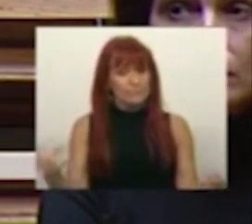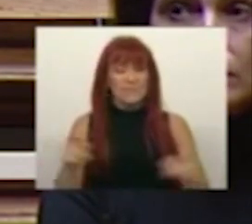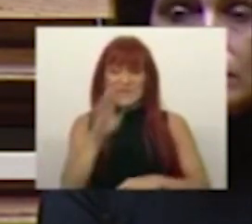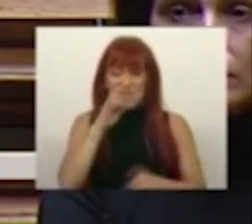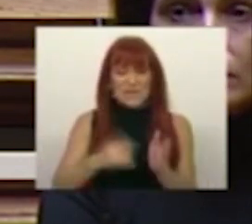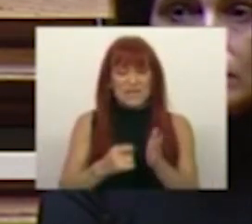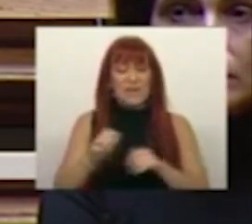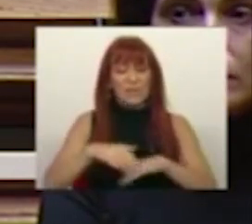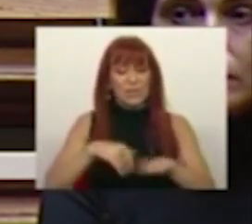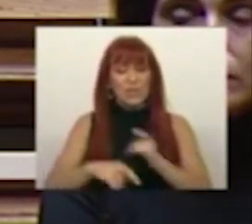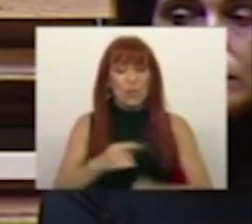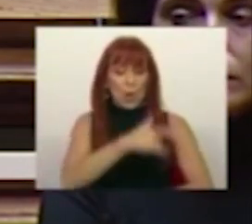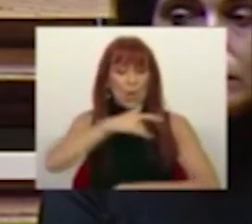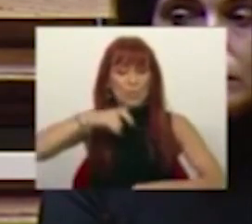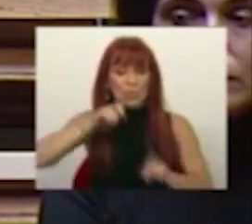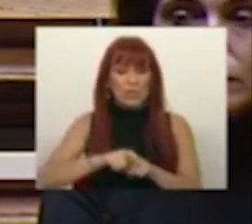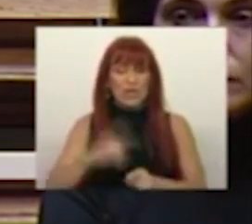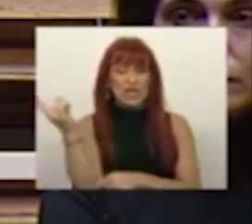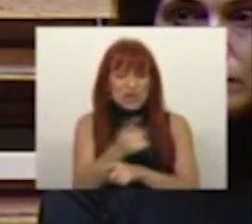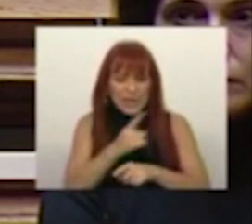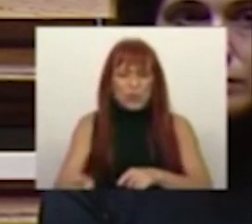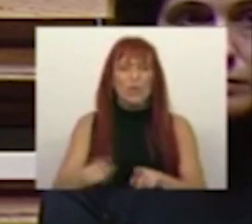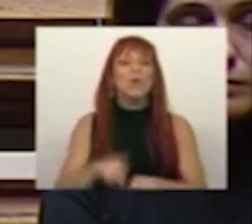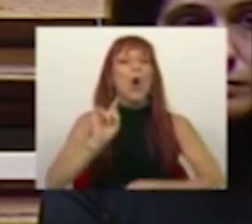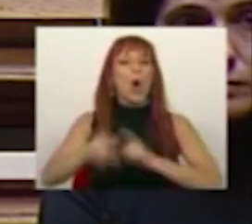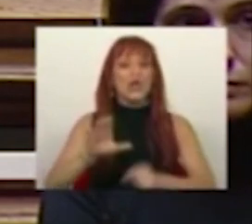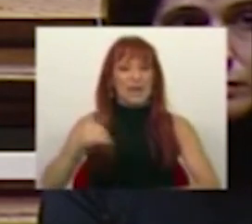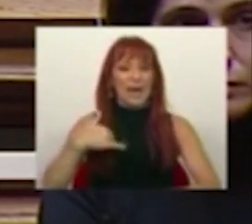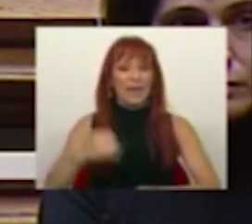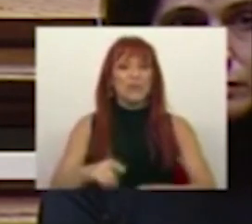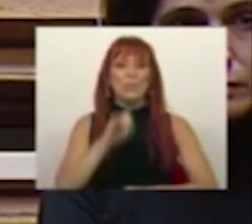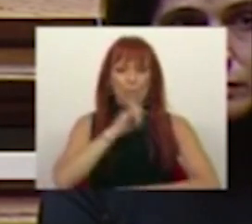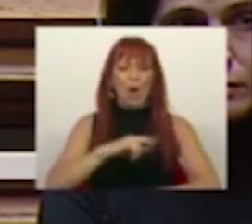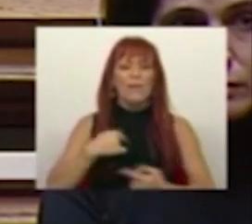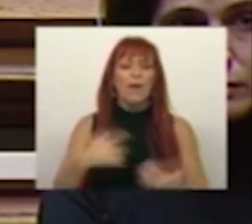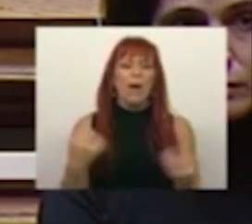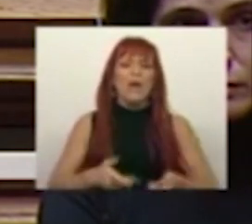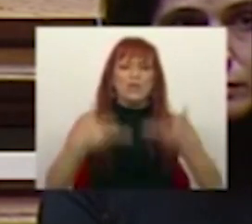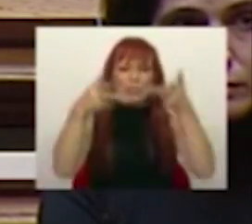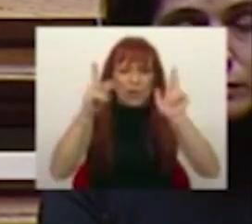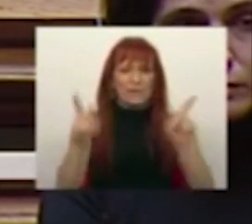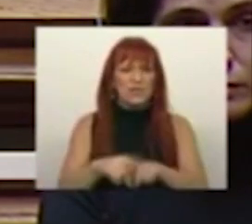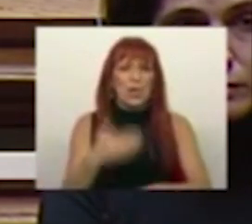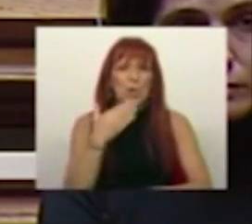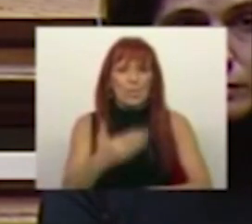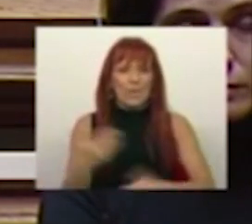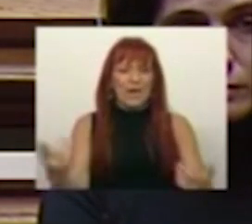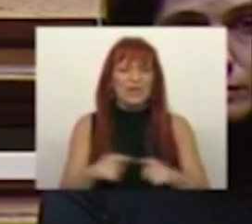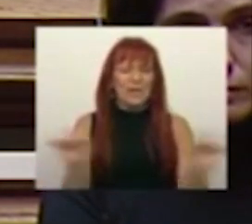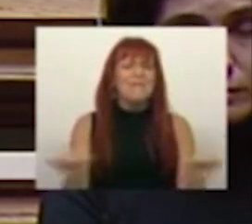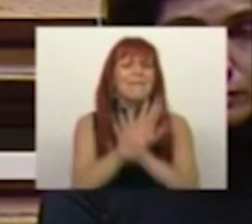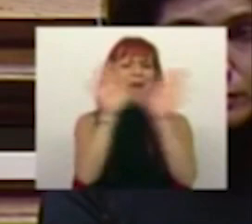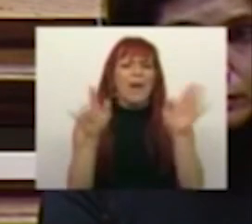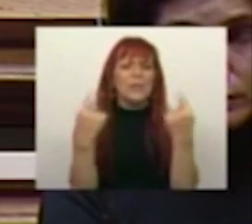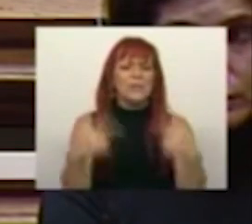se necessário for, um compromisso excepcional para o qual o CDS obviamente estará disponível. Peço-lhe que seja